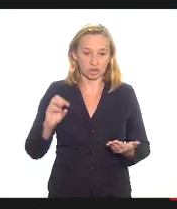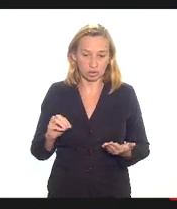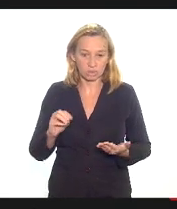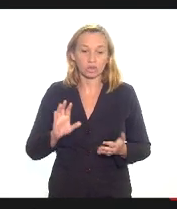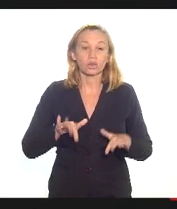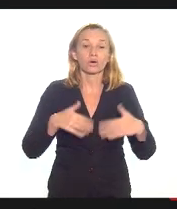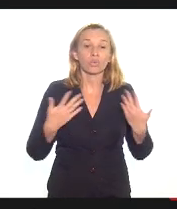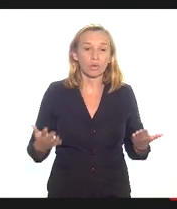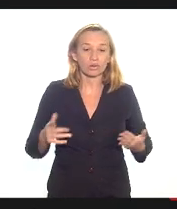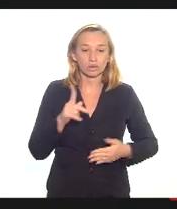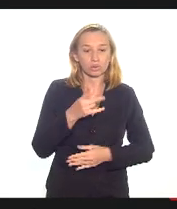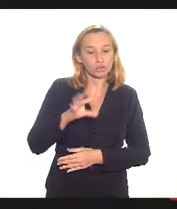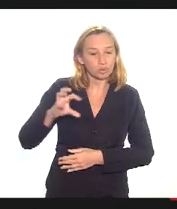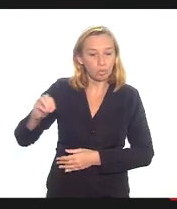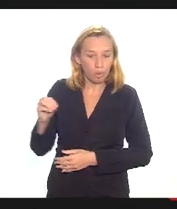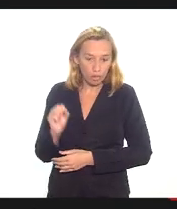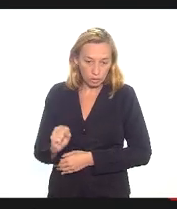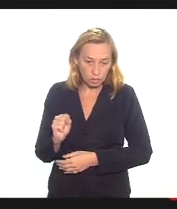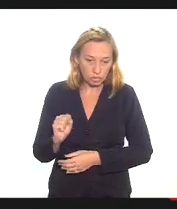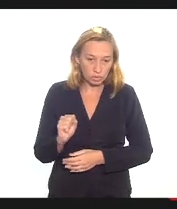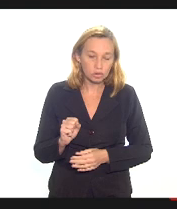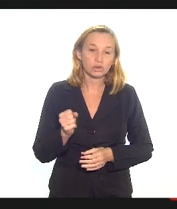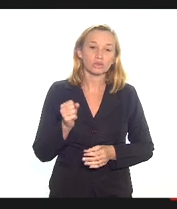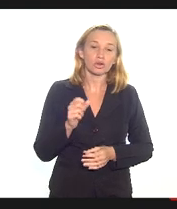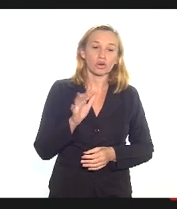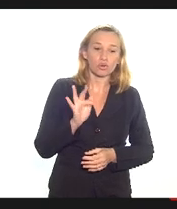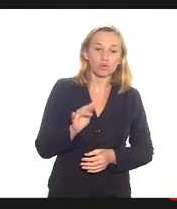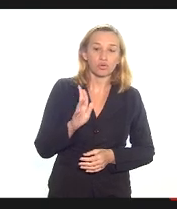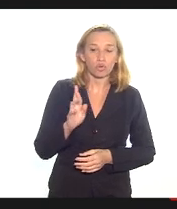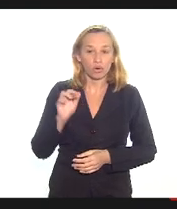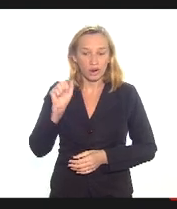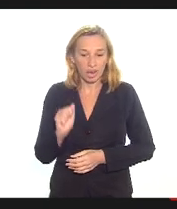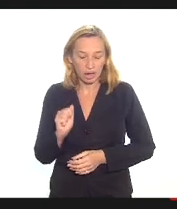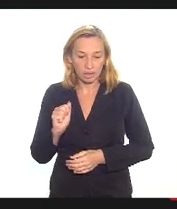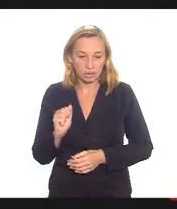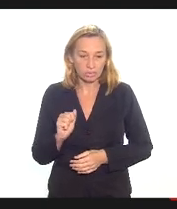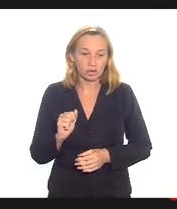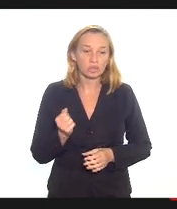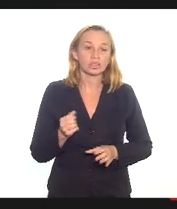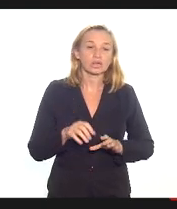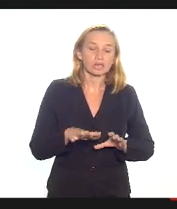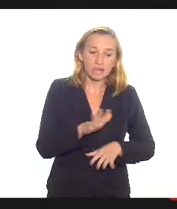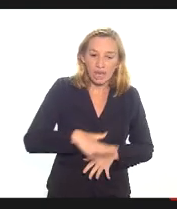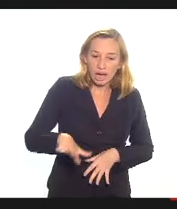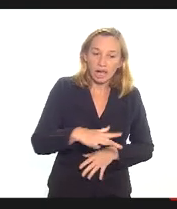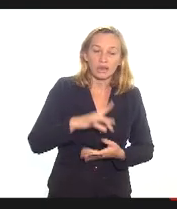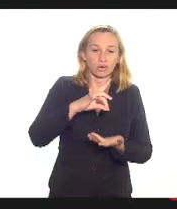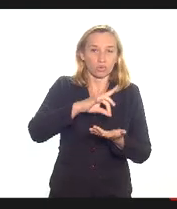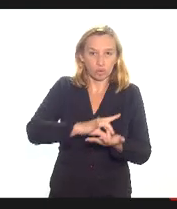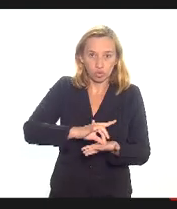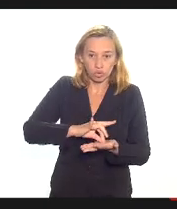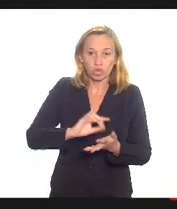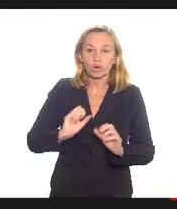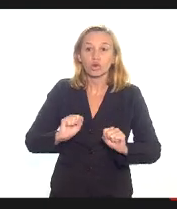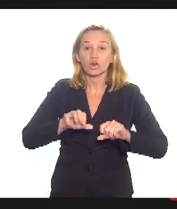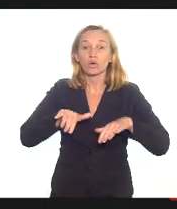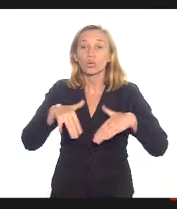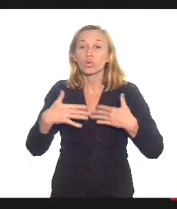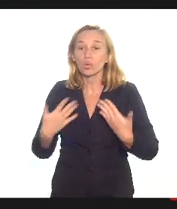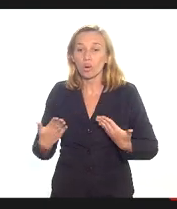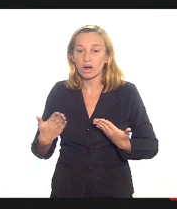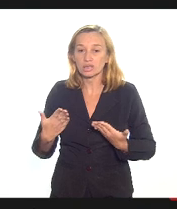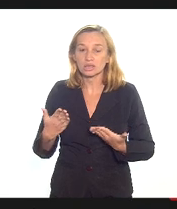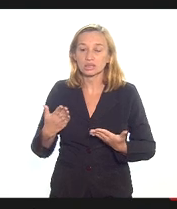os poços que foram furados na área de concessão original e quais as que